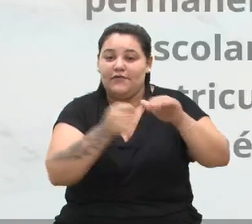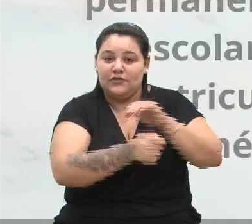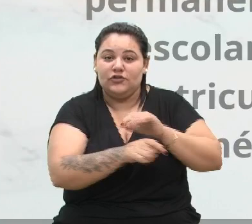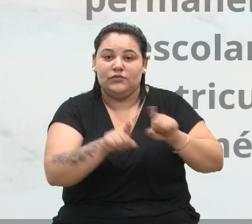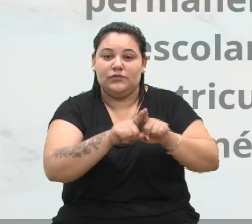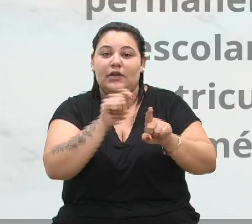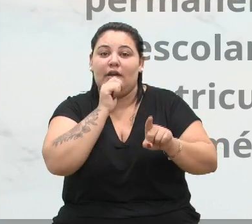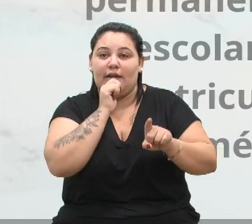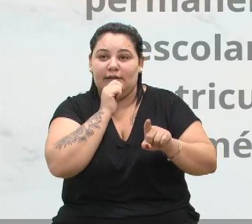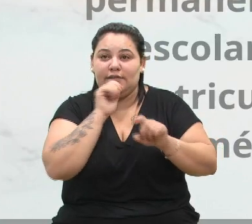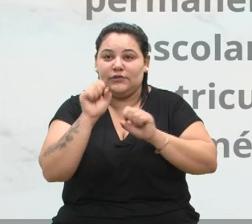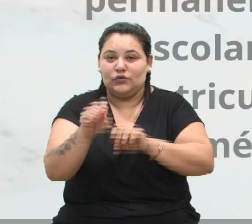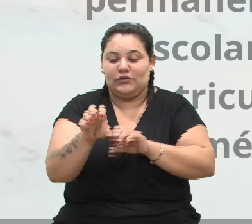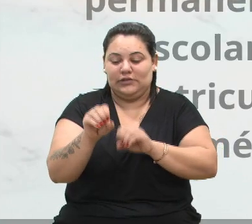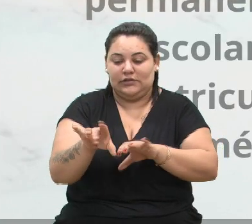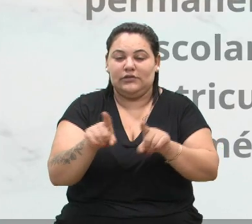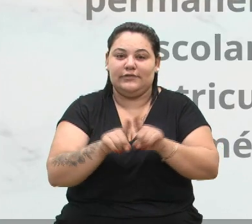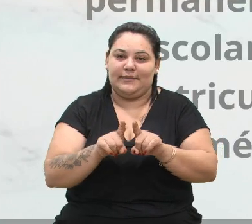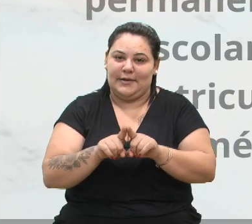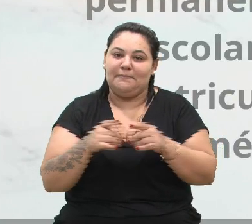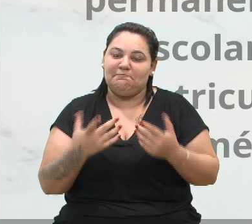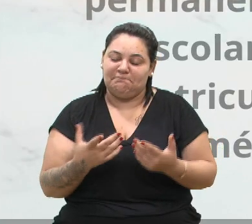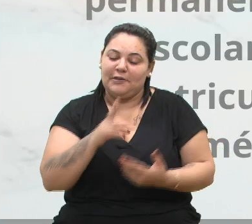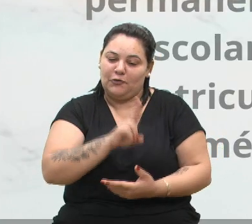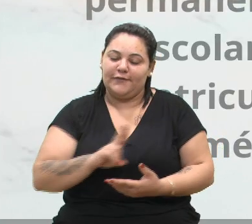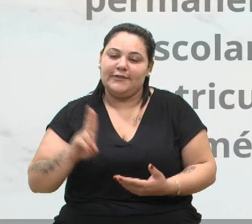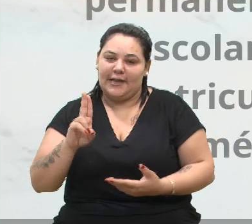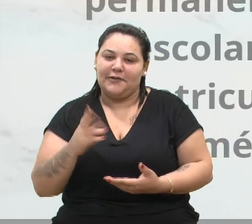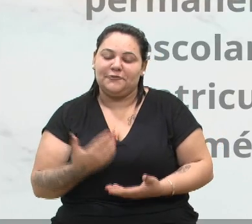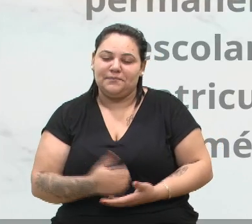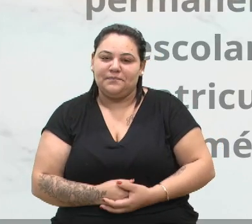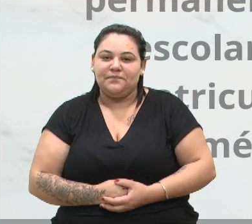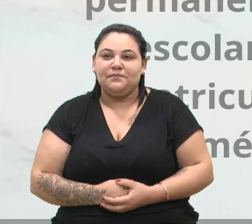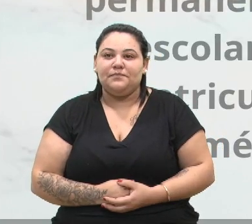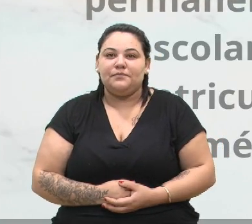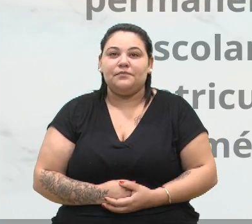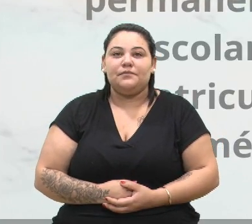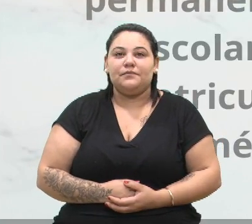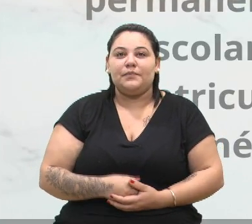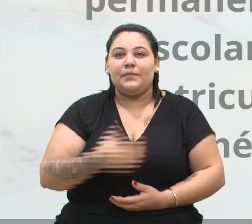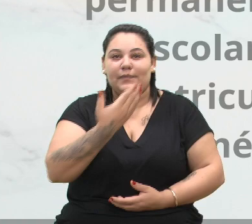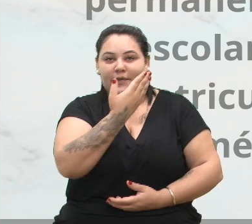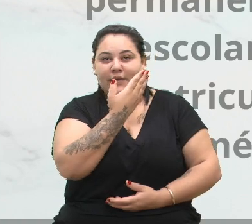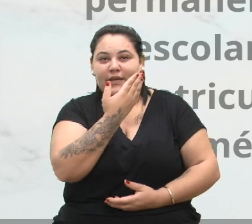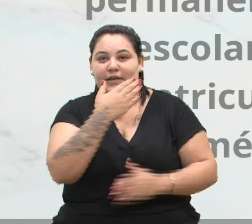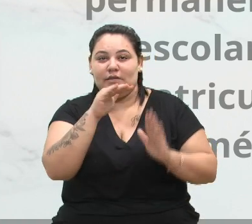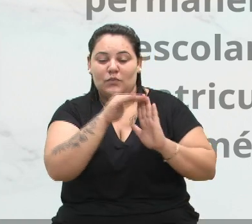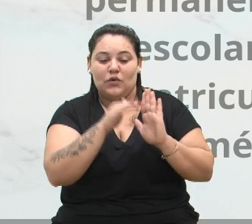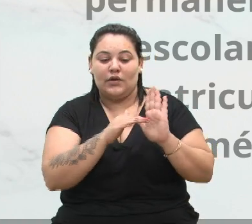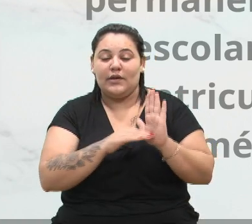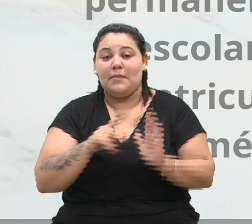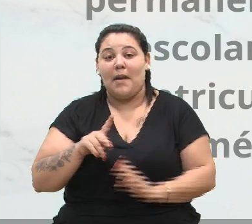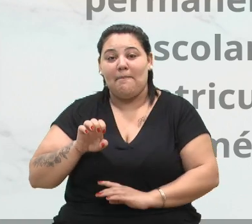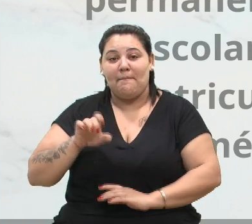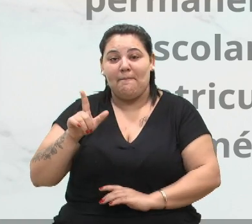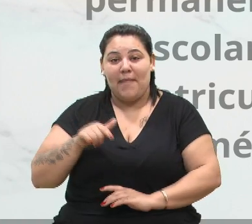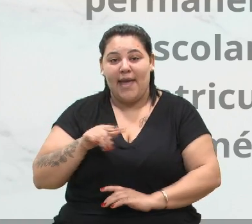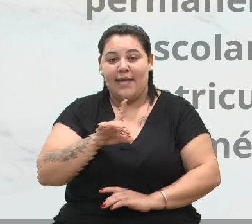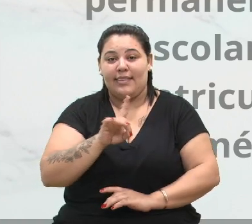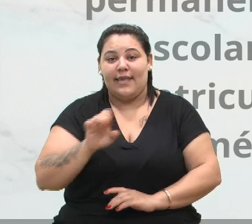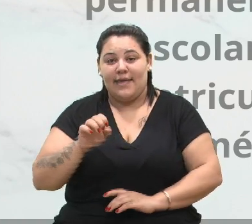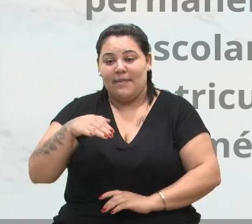aí no ensino universitário. O pé de meia, vou passar rapidamente, porque foi